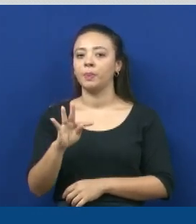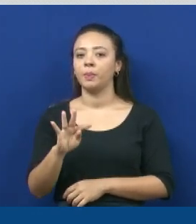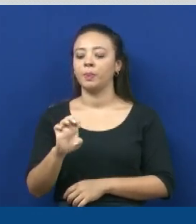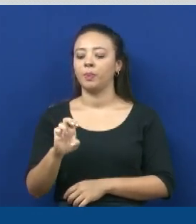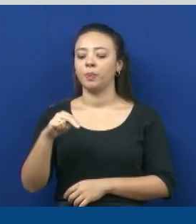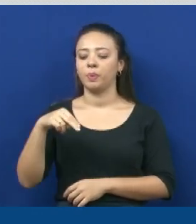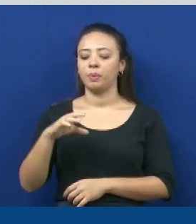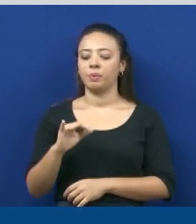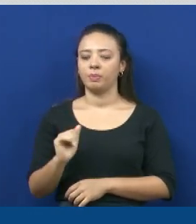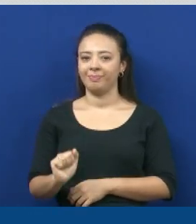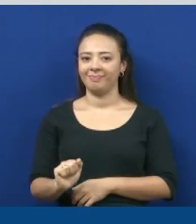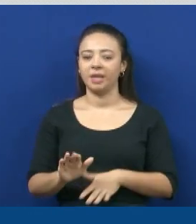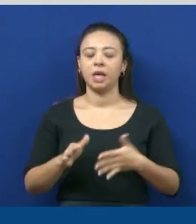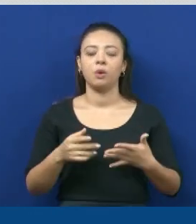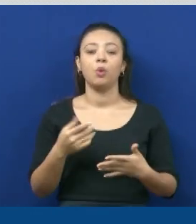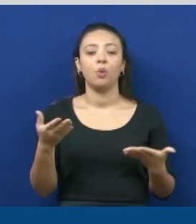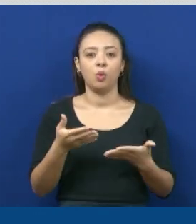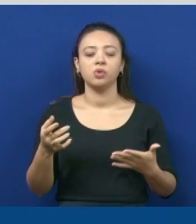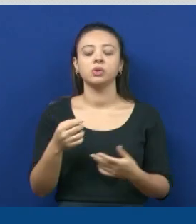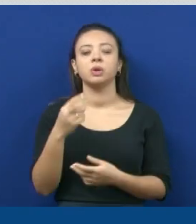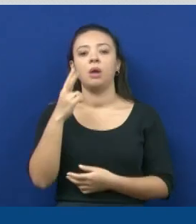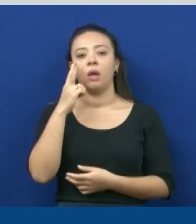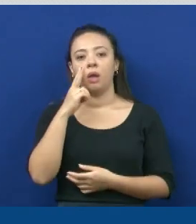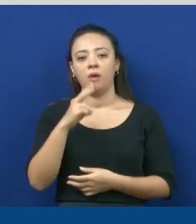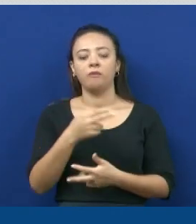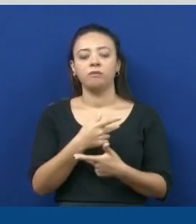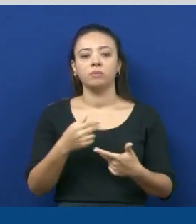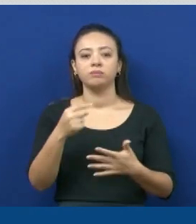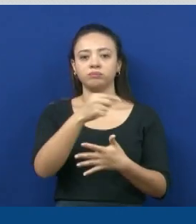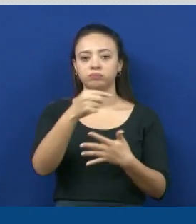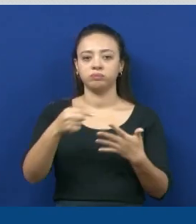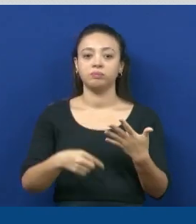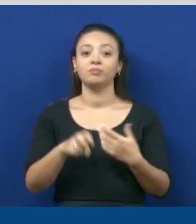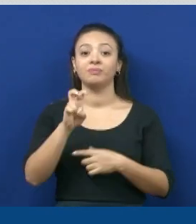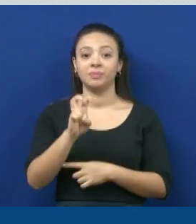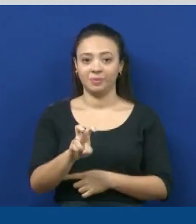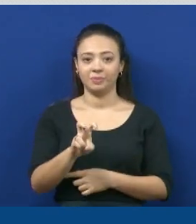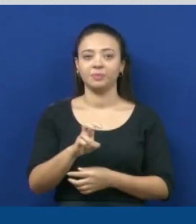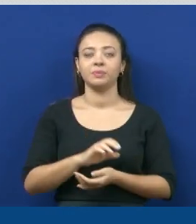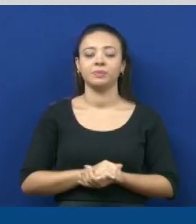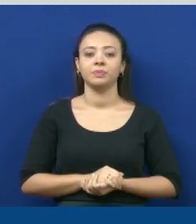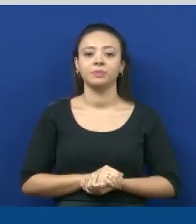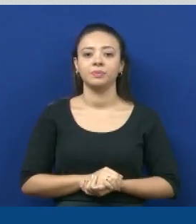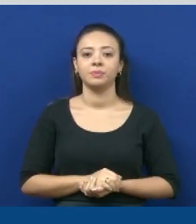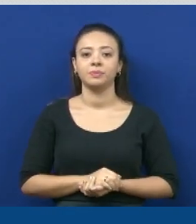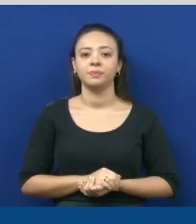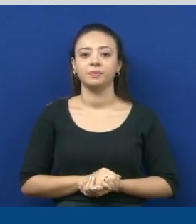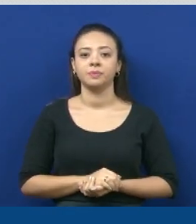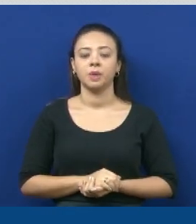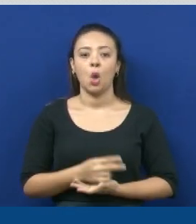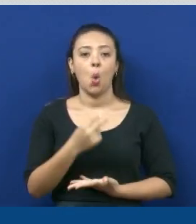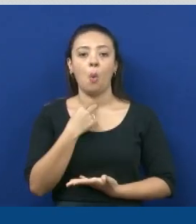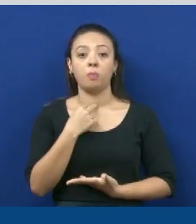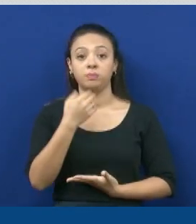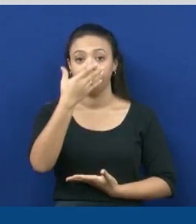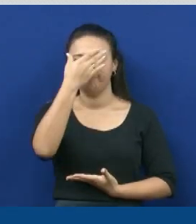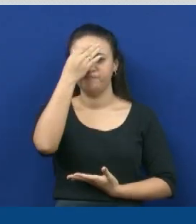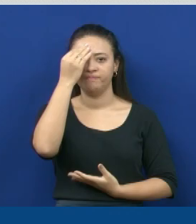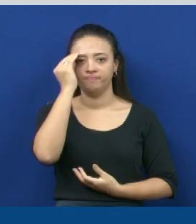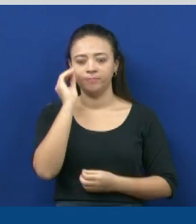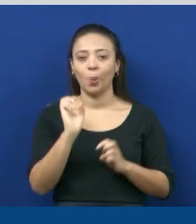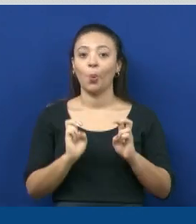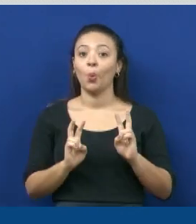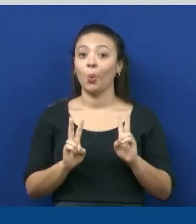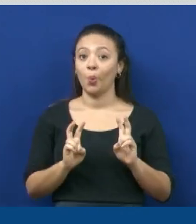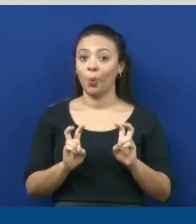nessas propriedades que nós veremos agora, nós estudaremos 5 propriedades da potenciação. Nós não podemos esquecer desse conceito,